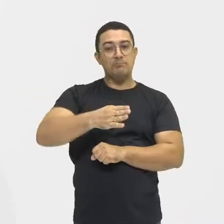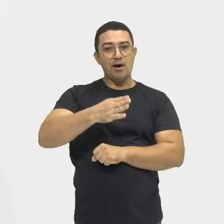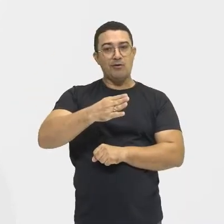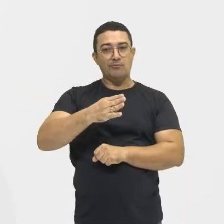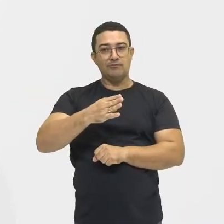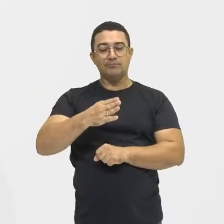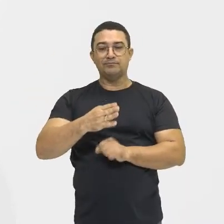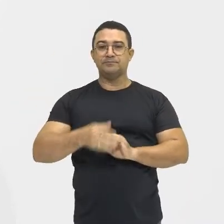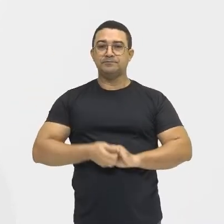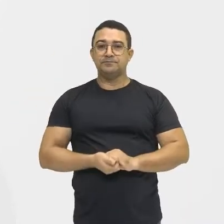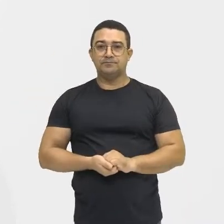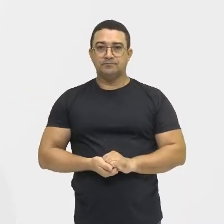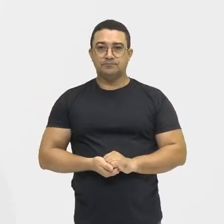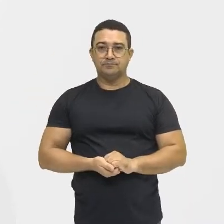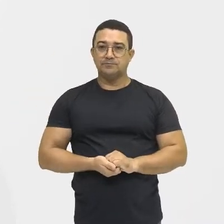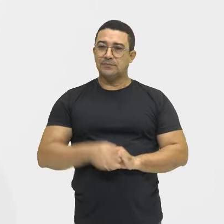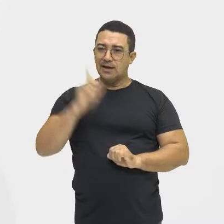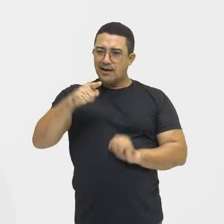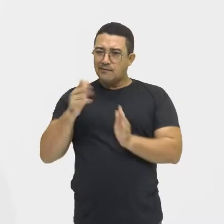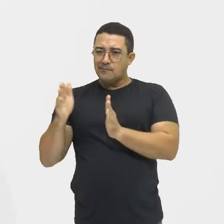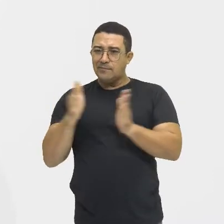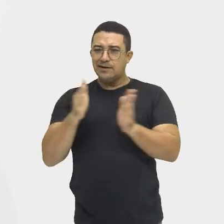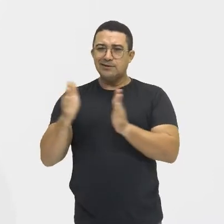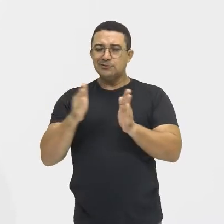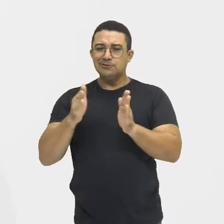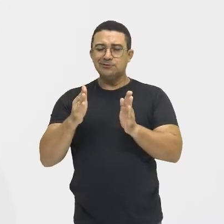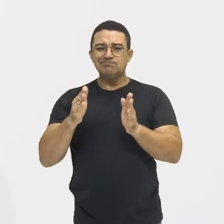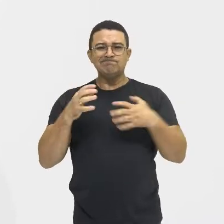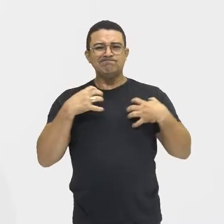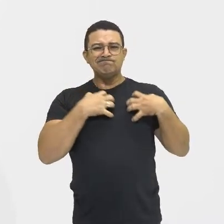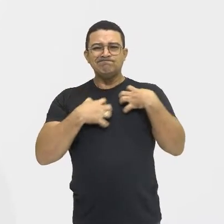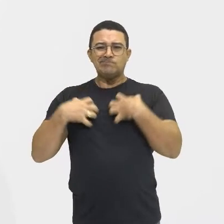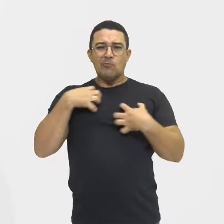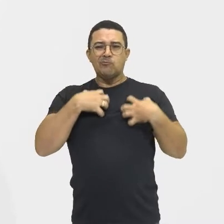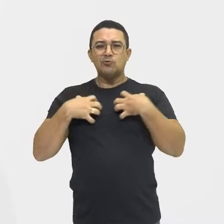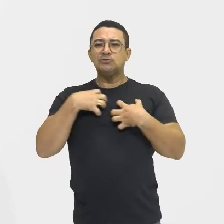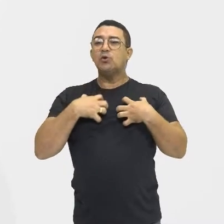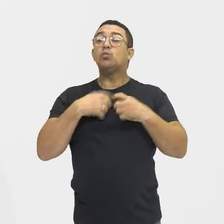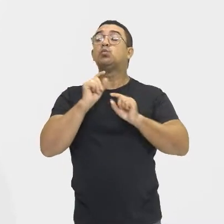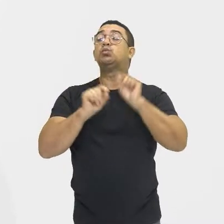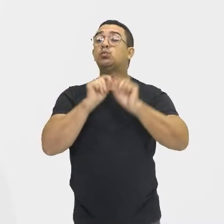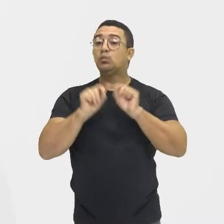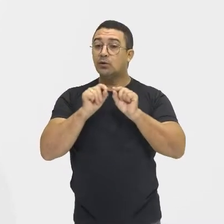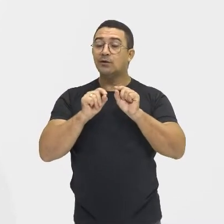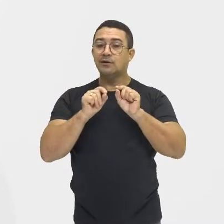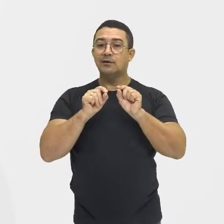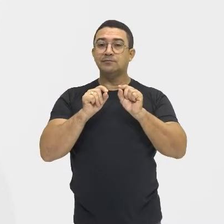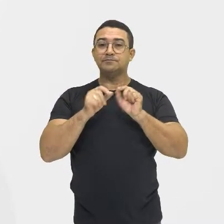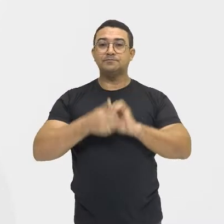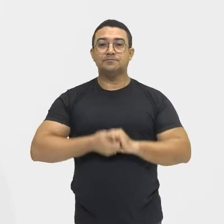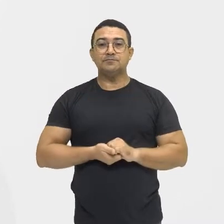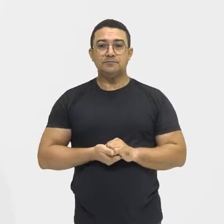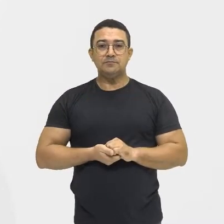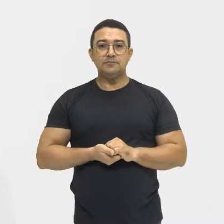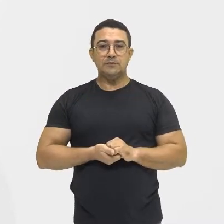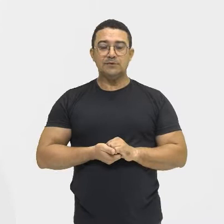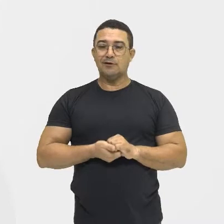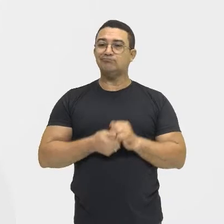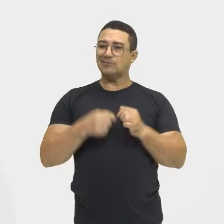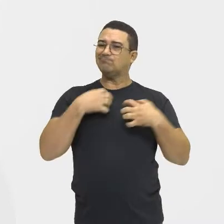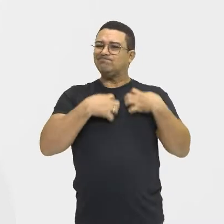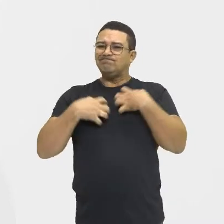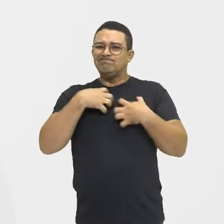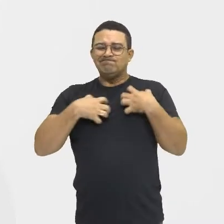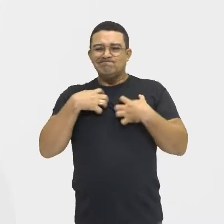Continuando, é uma época de conflitos, tá? Nesse período barroco, é uma época de conflitos